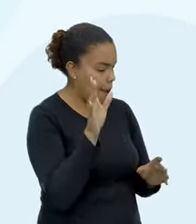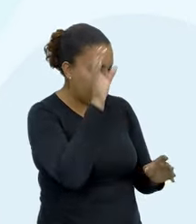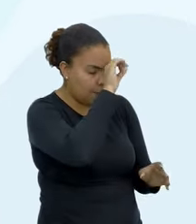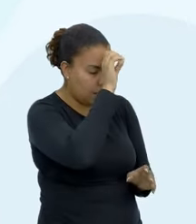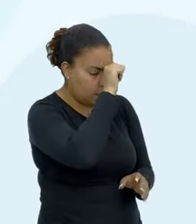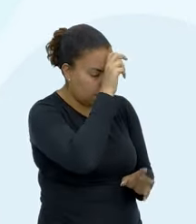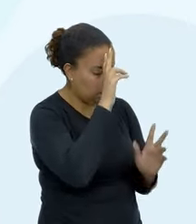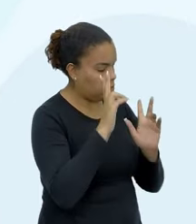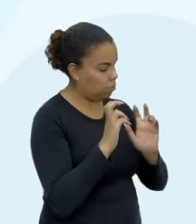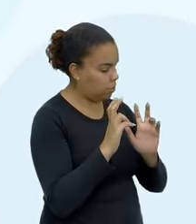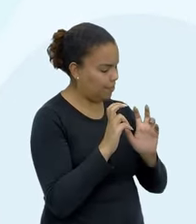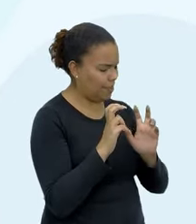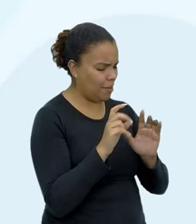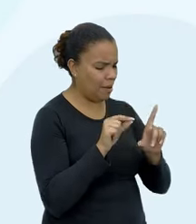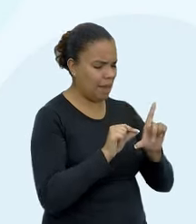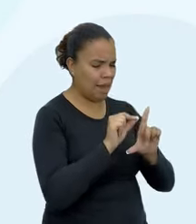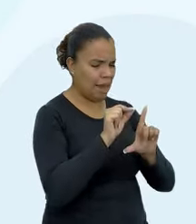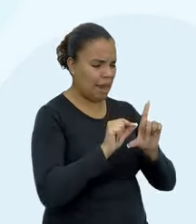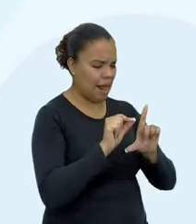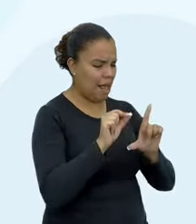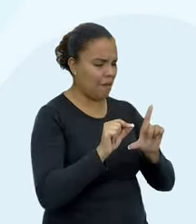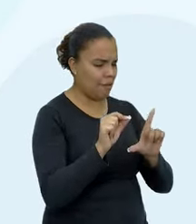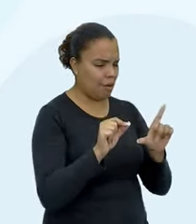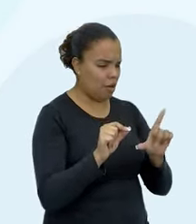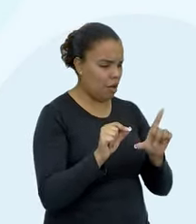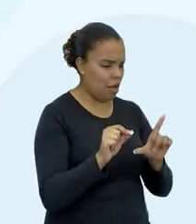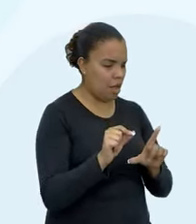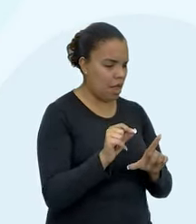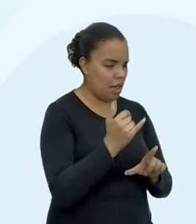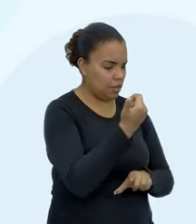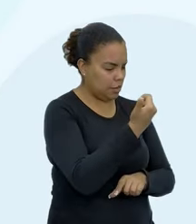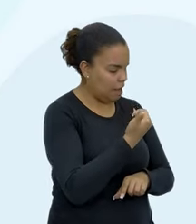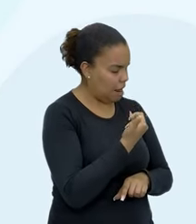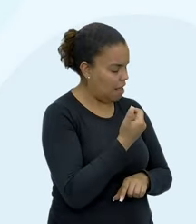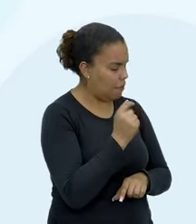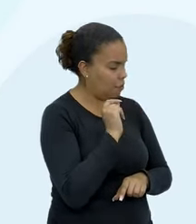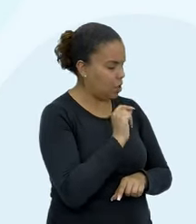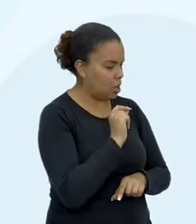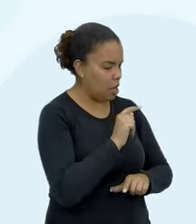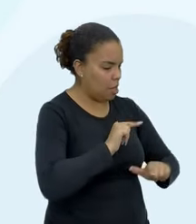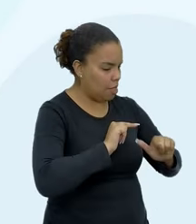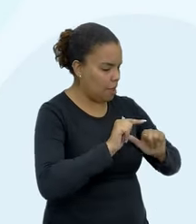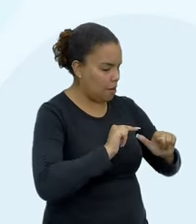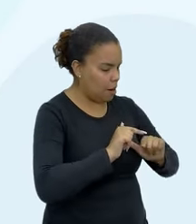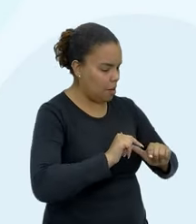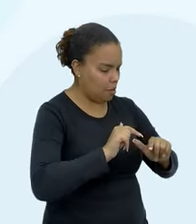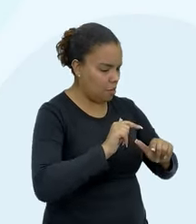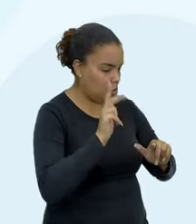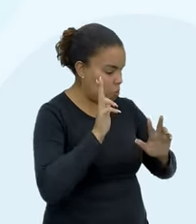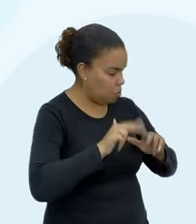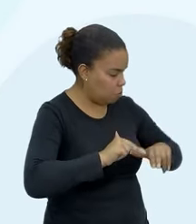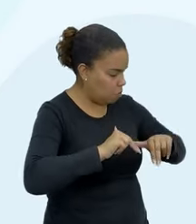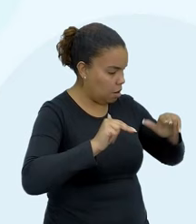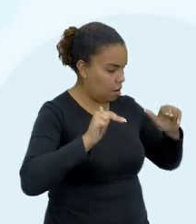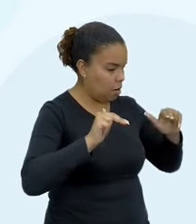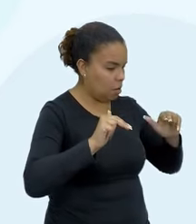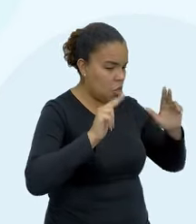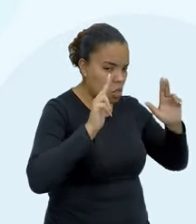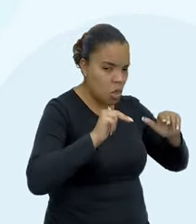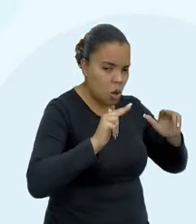funções e eles dizia que eu ia atrapalhar professor e que nunca E servir para nada